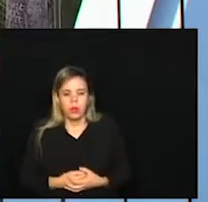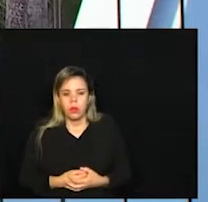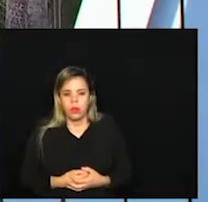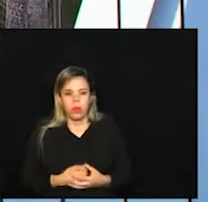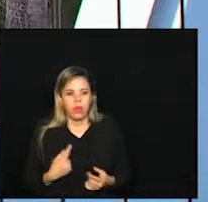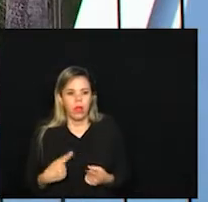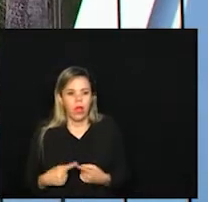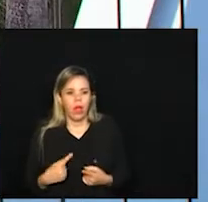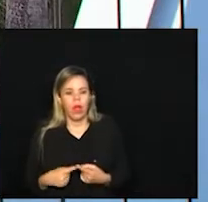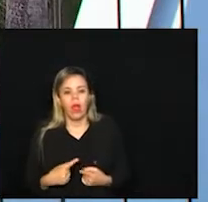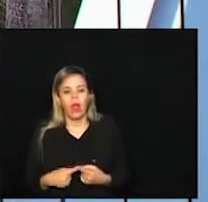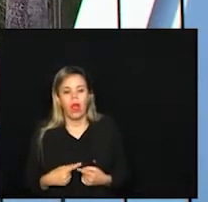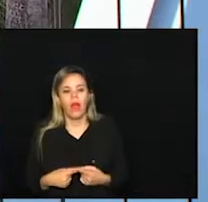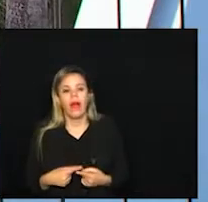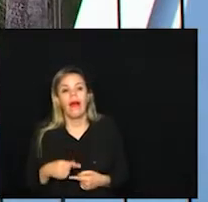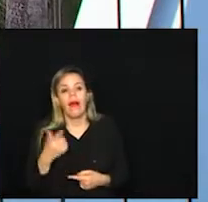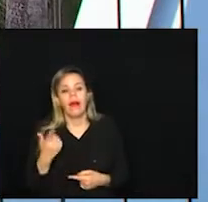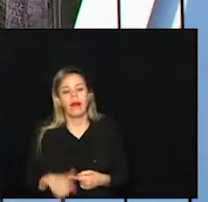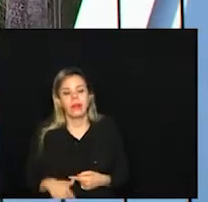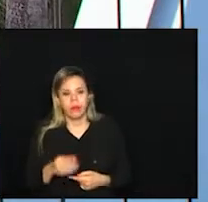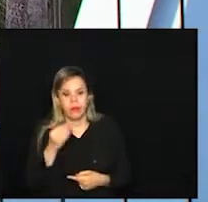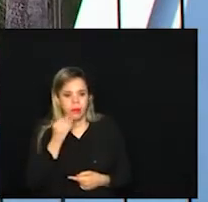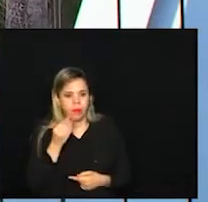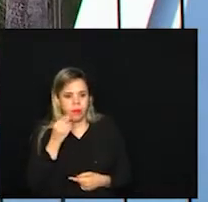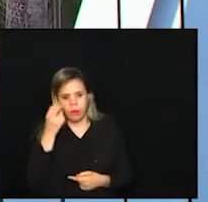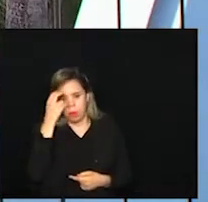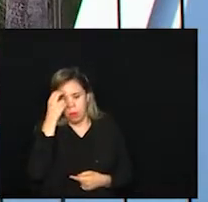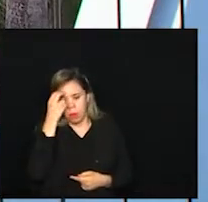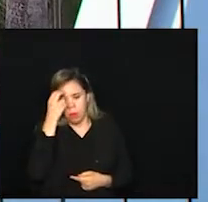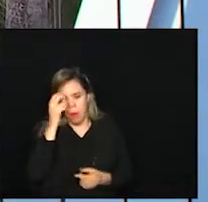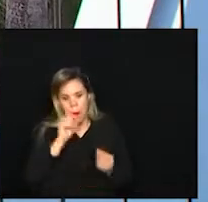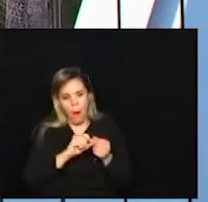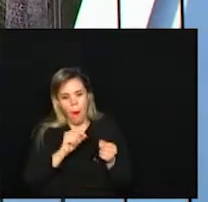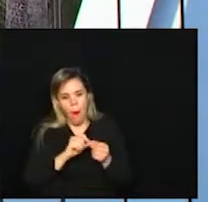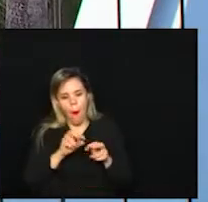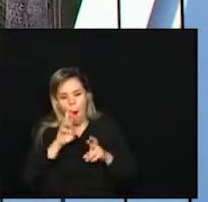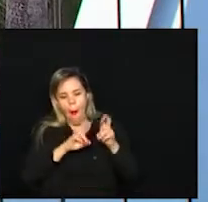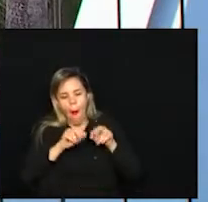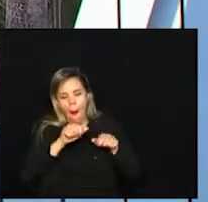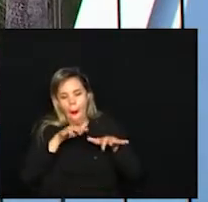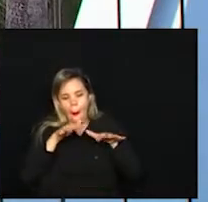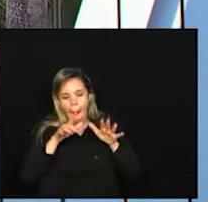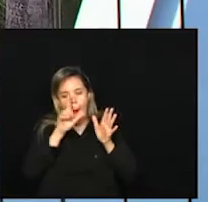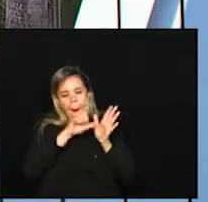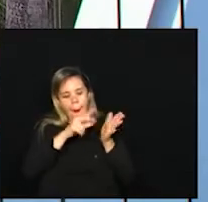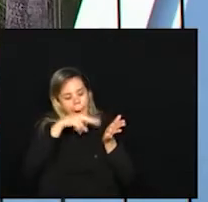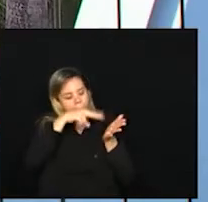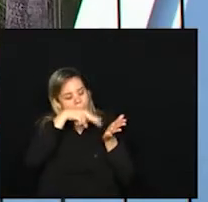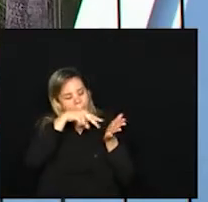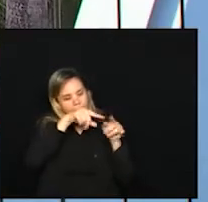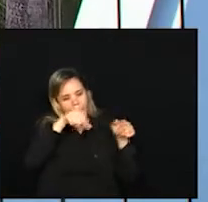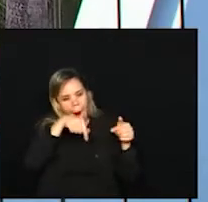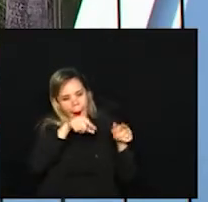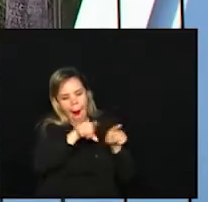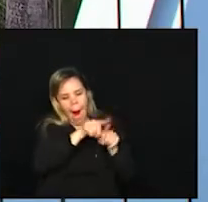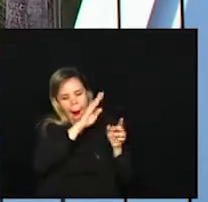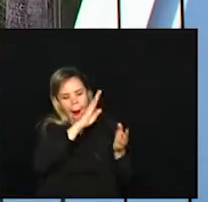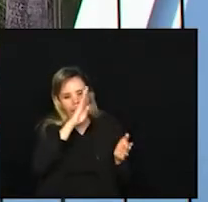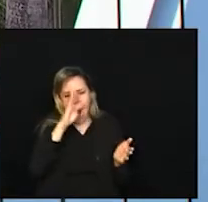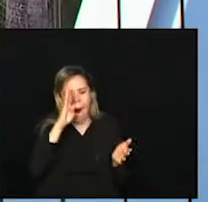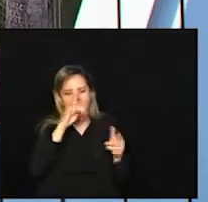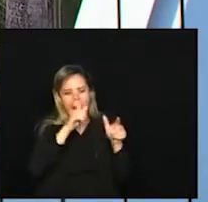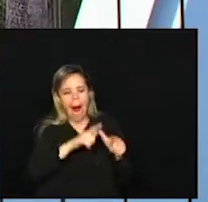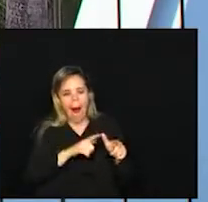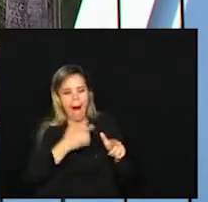porque vai ser mais o espaço de Cultura eles estão fazendo auditório e sala de leitura e essa biblioteca